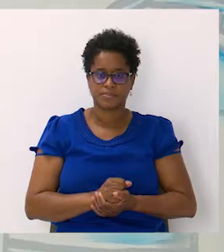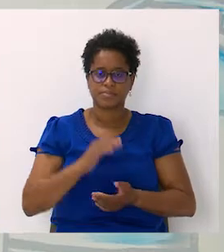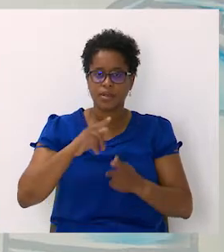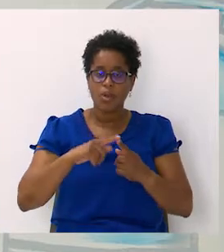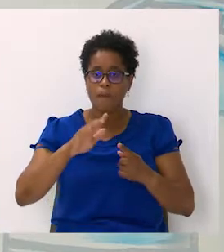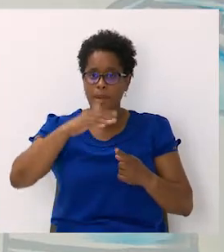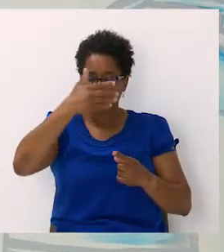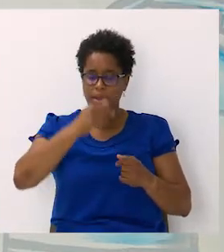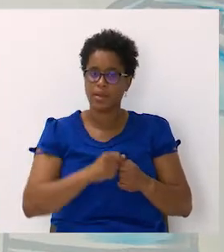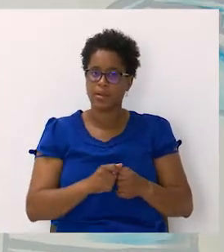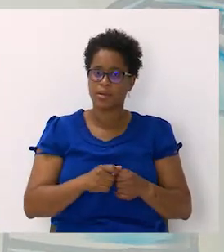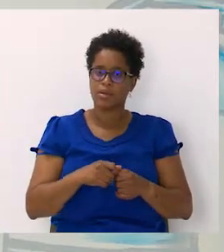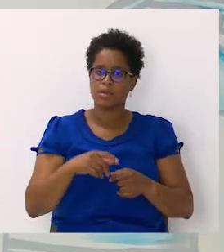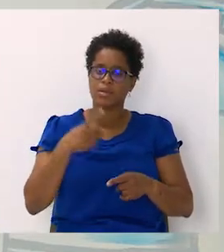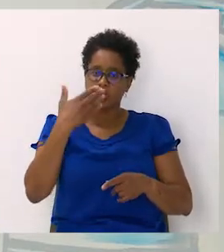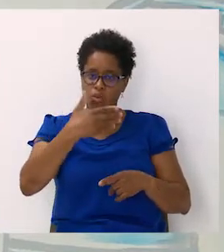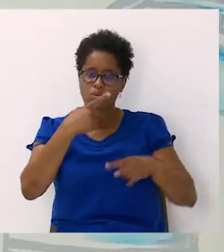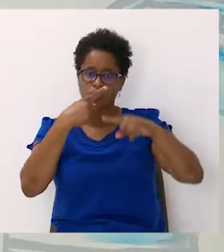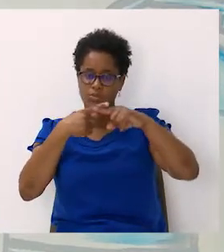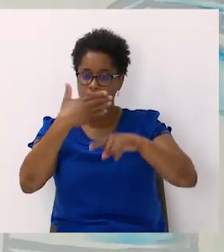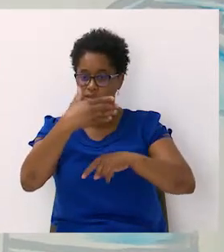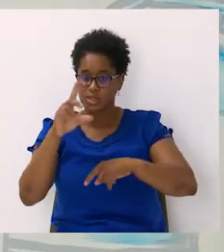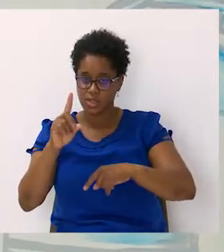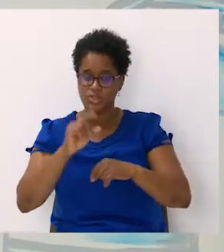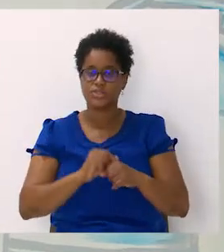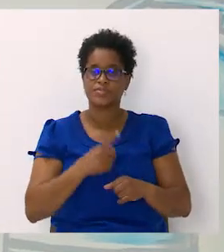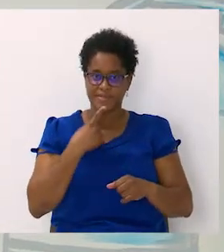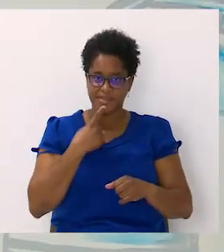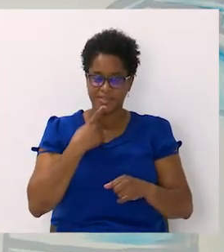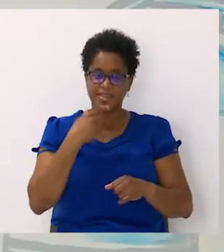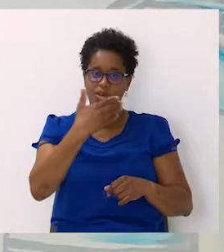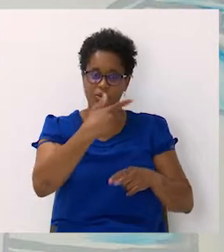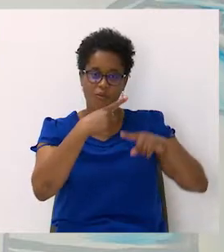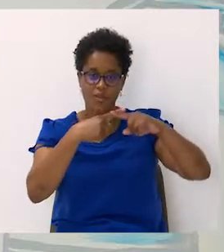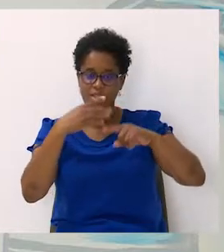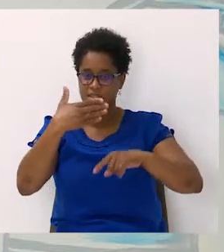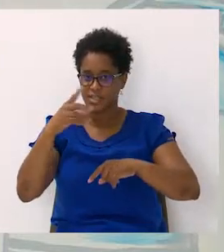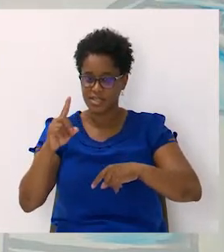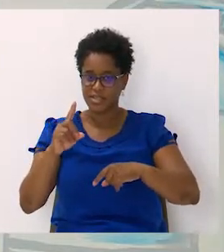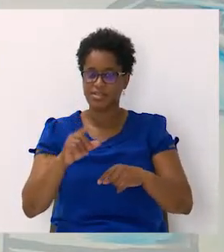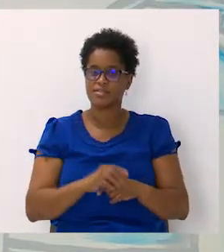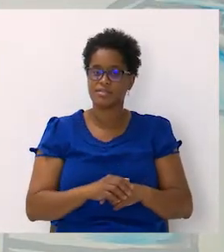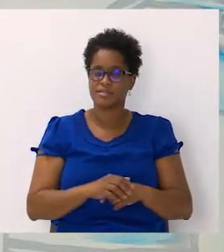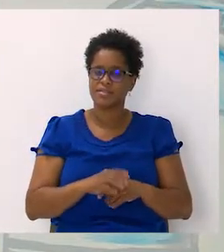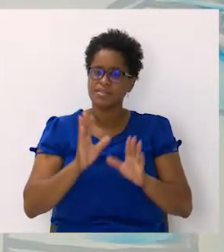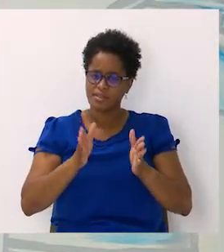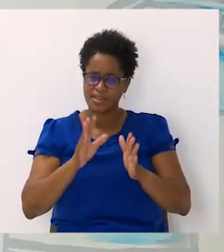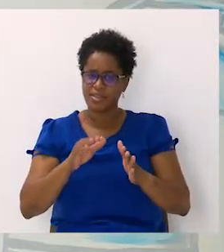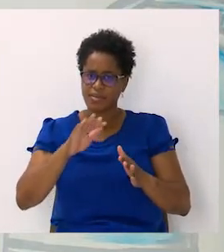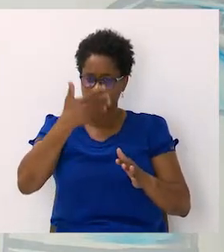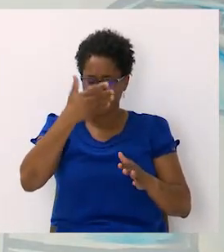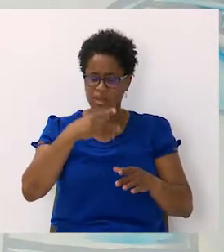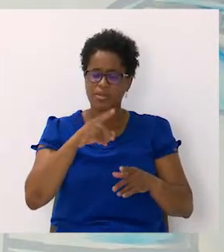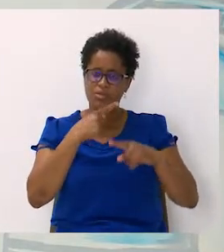O primeiro, 1 multiplica por 16, certo? 1 vezes 16, andamos a dizer, o